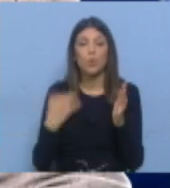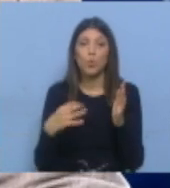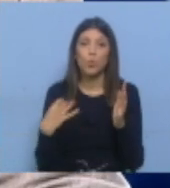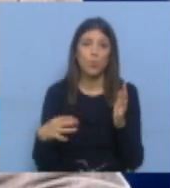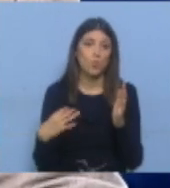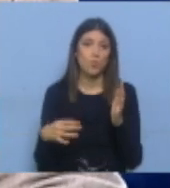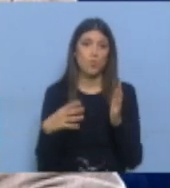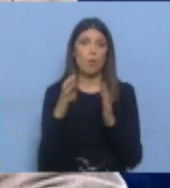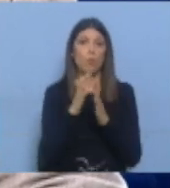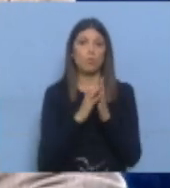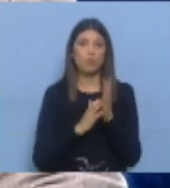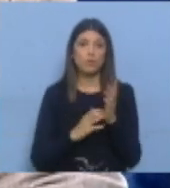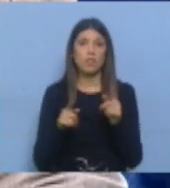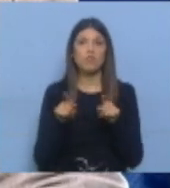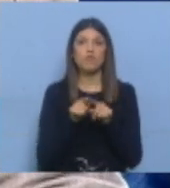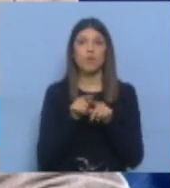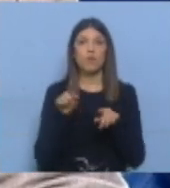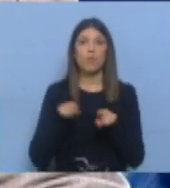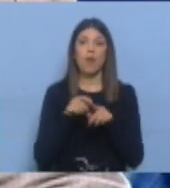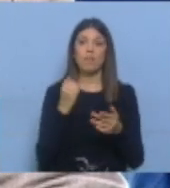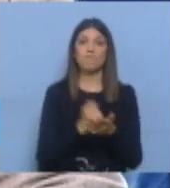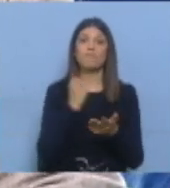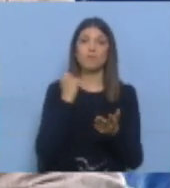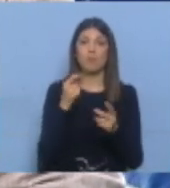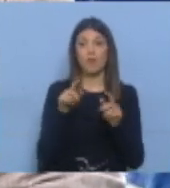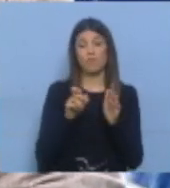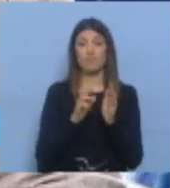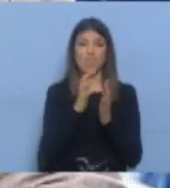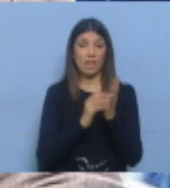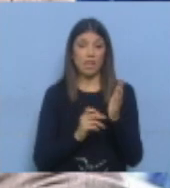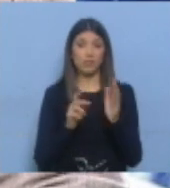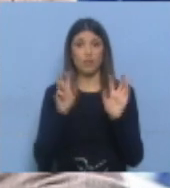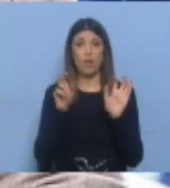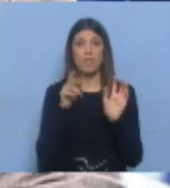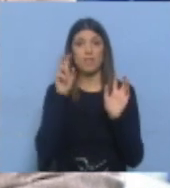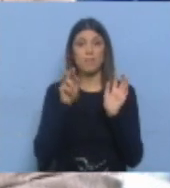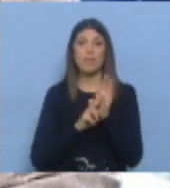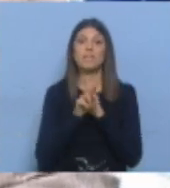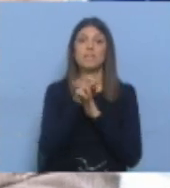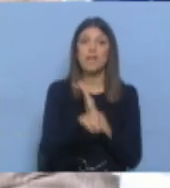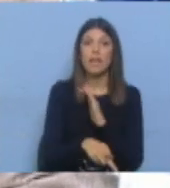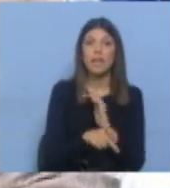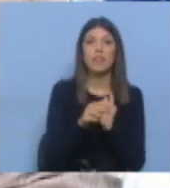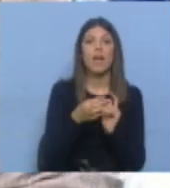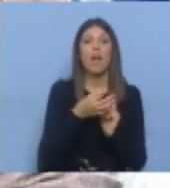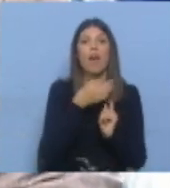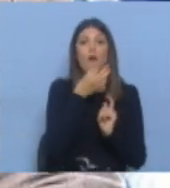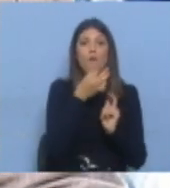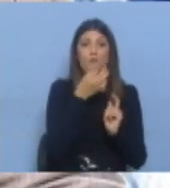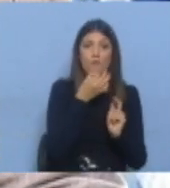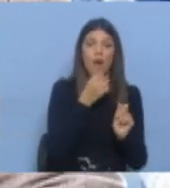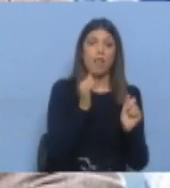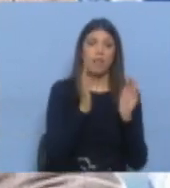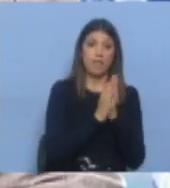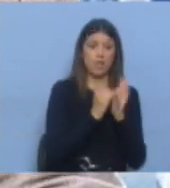texto fundamental para vincar isto, porque é um texto também em saída. É um texto que fala à Igreja Católica e fala à sociedade no seu todo,